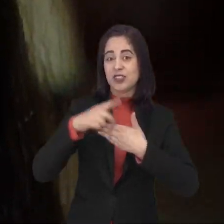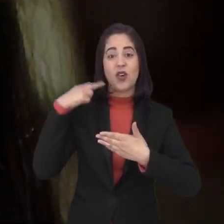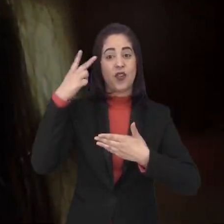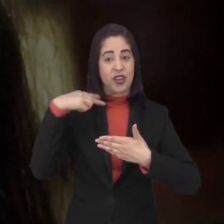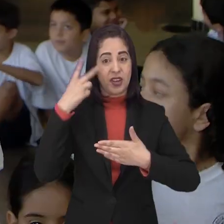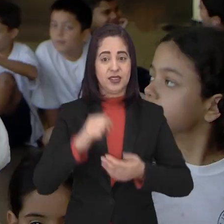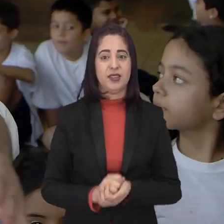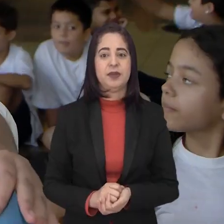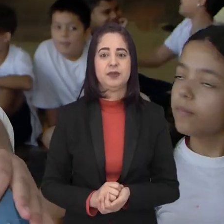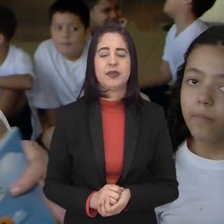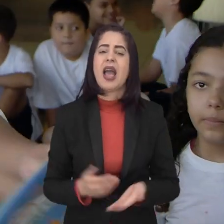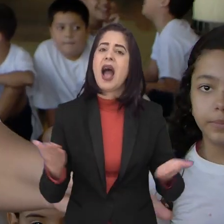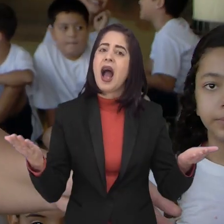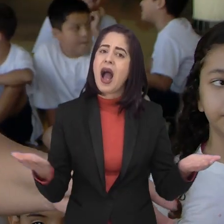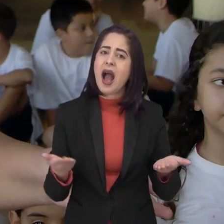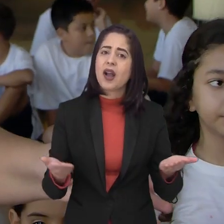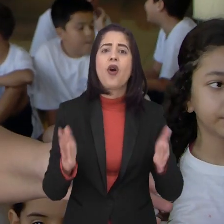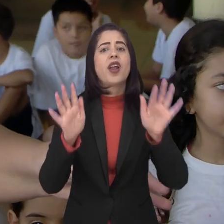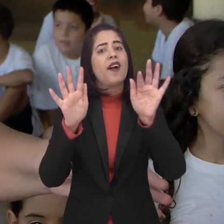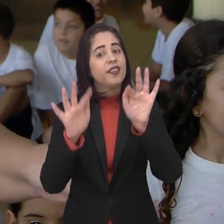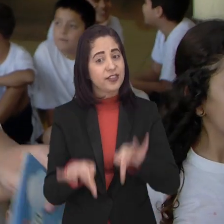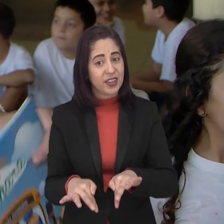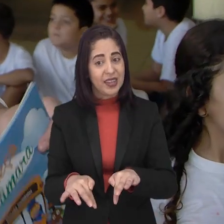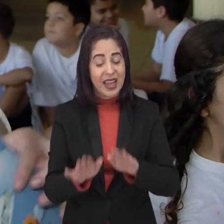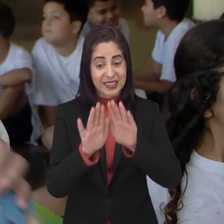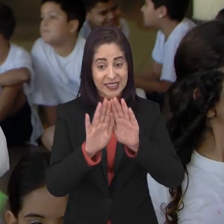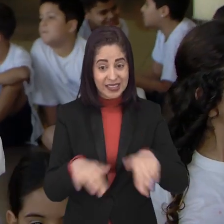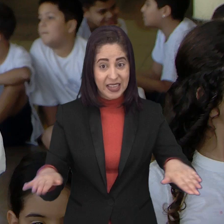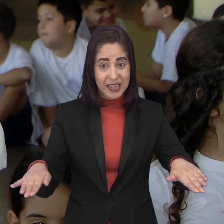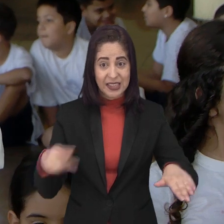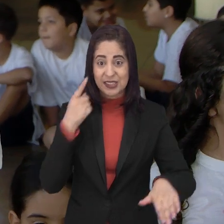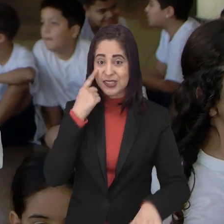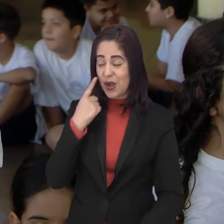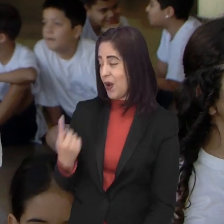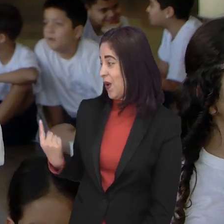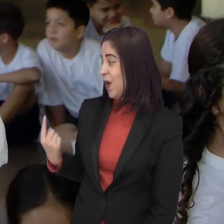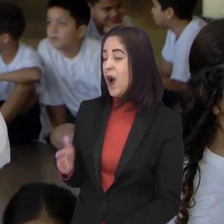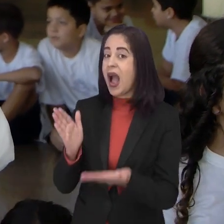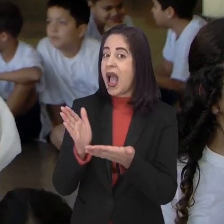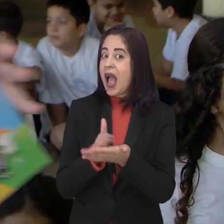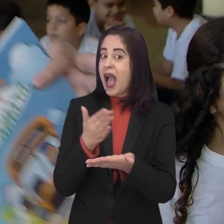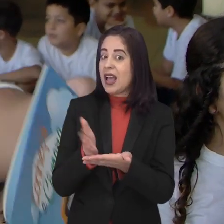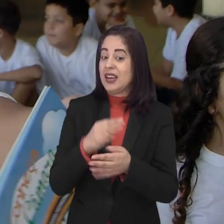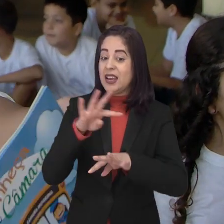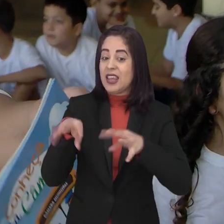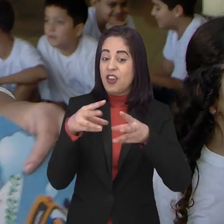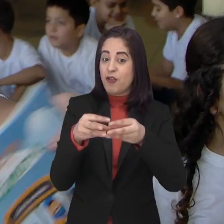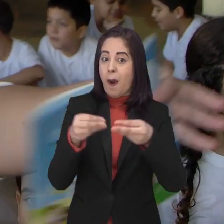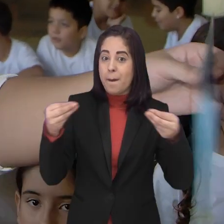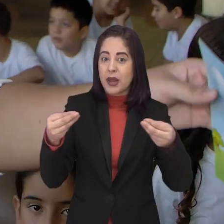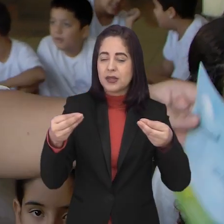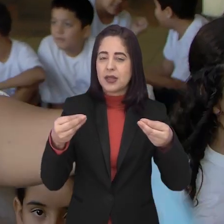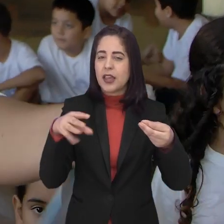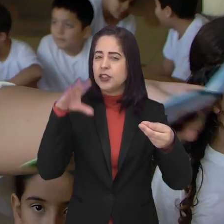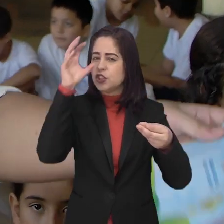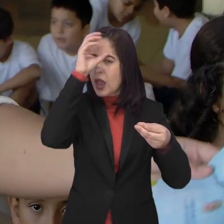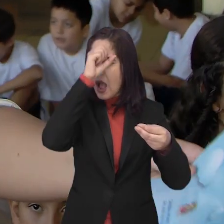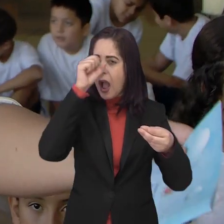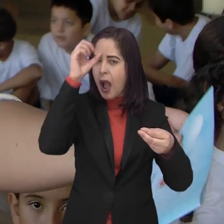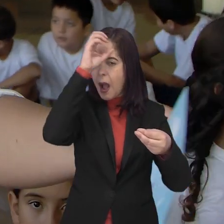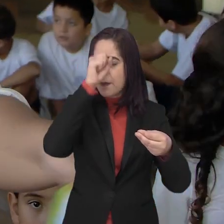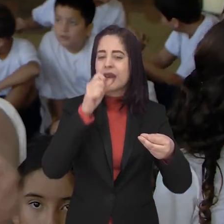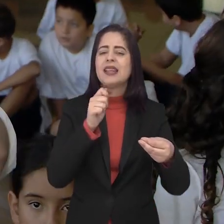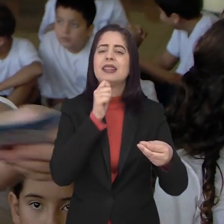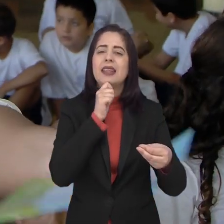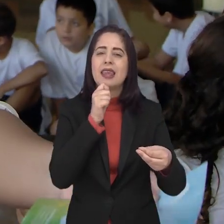cidadãos da cidade. E agora que o passeio chegou ao fim, as crianças levam essa cartilha aqui para continuar aprendendo um pouco mais sobre a